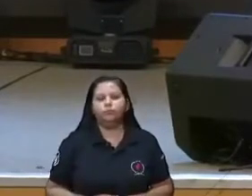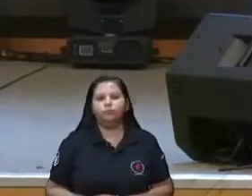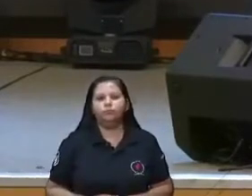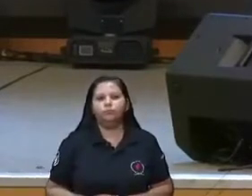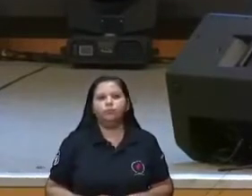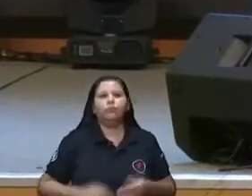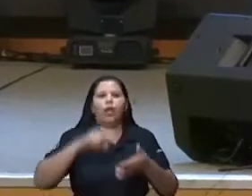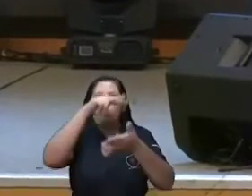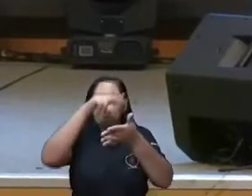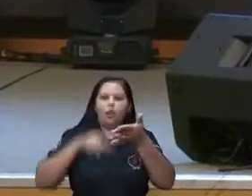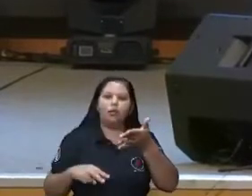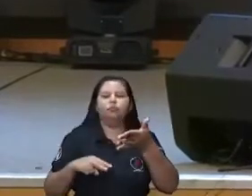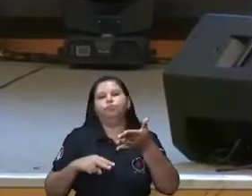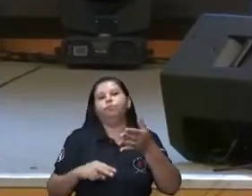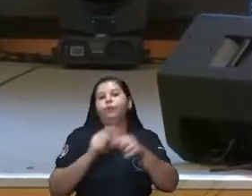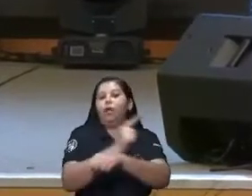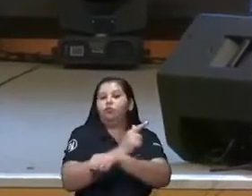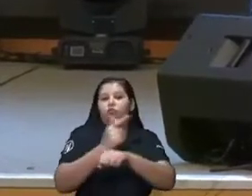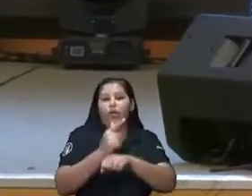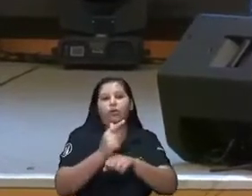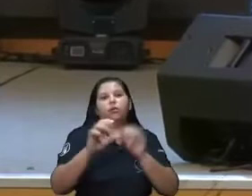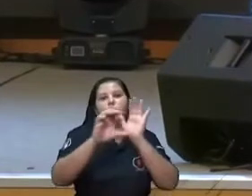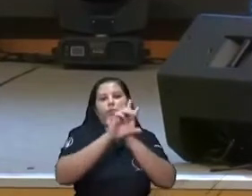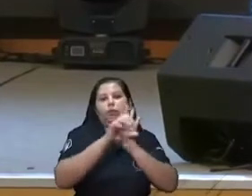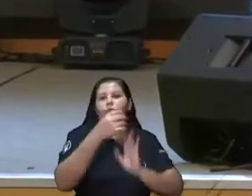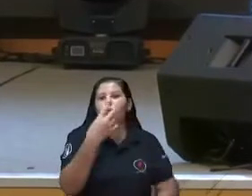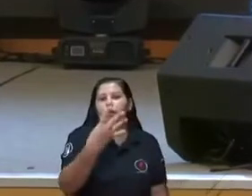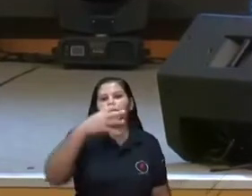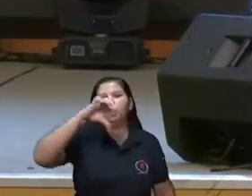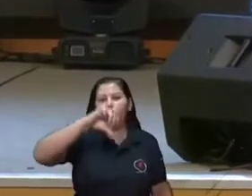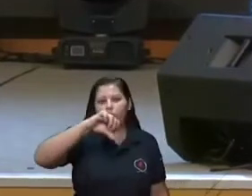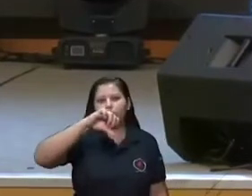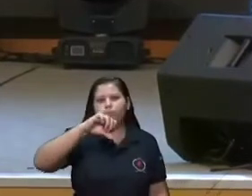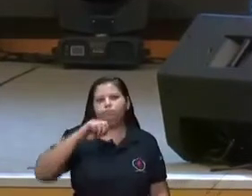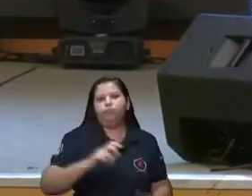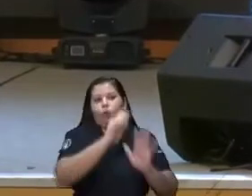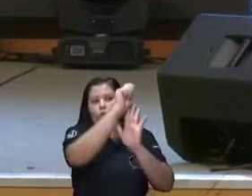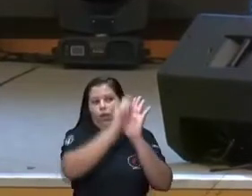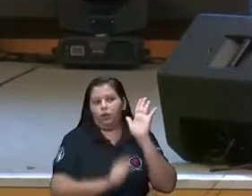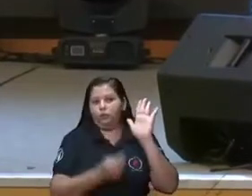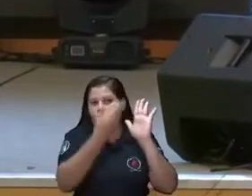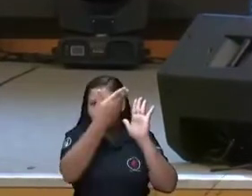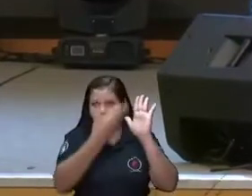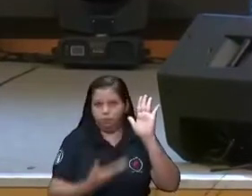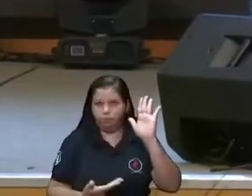Livro do Gênesis, capítulo 49, diz assim: